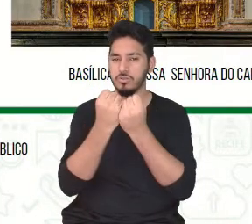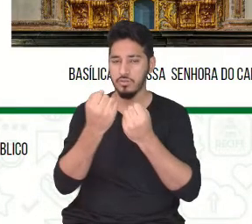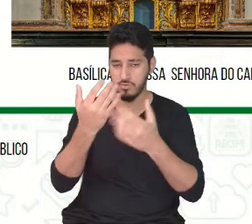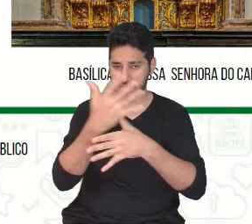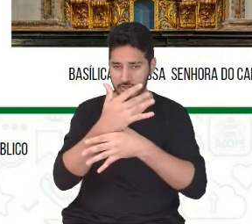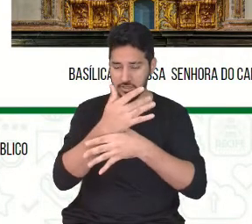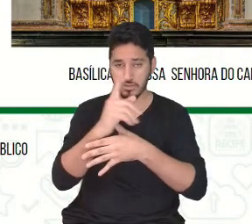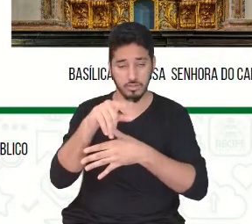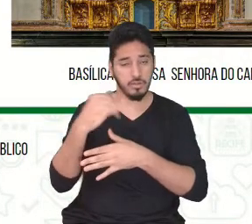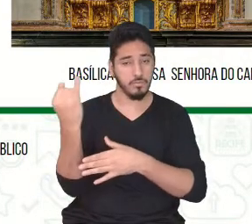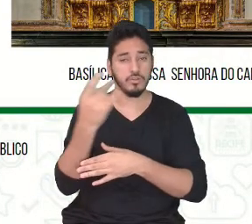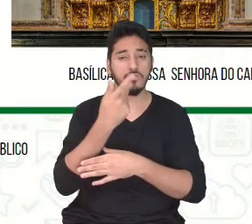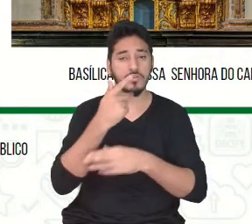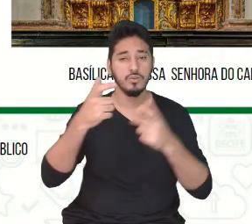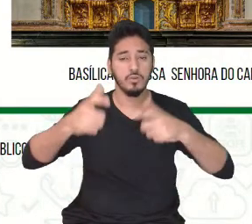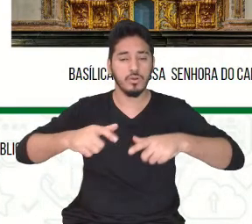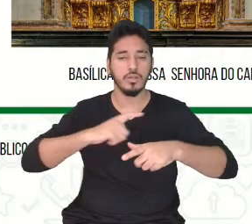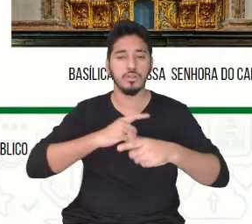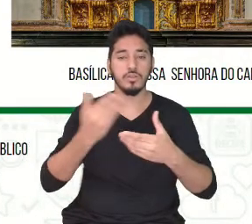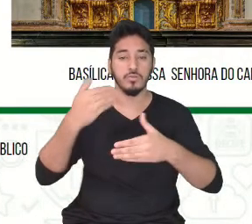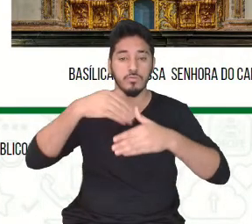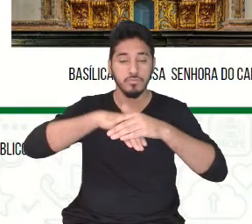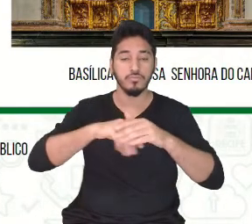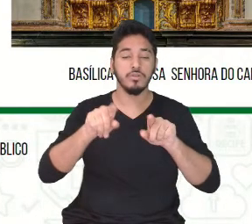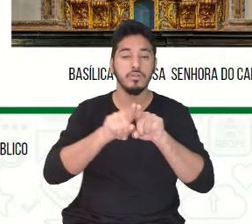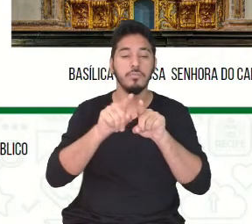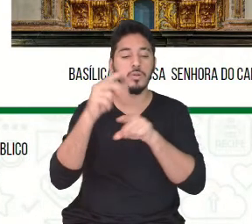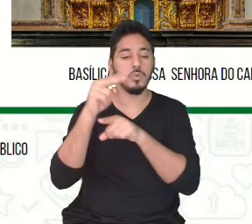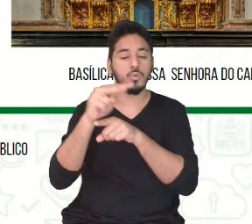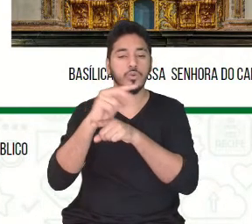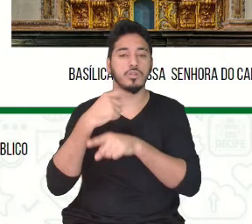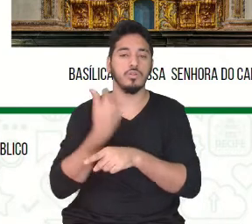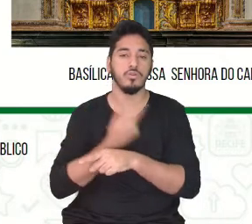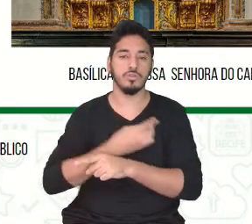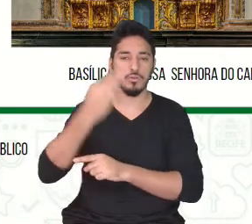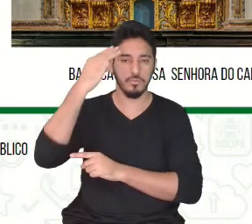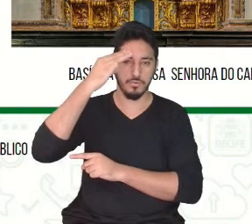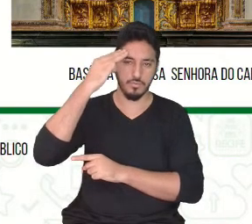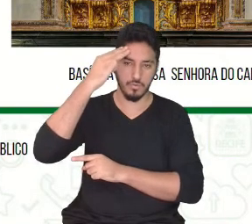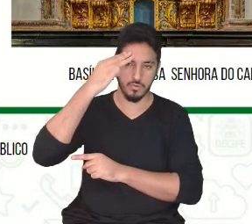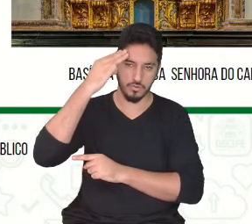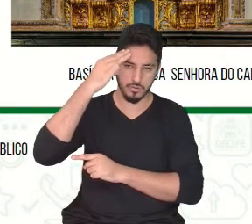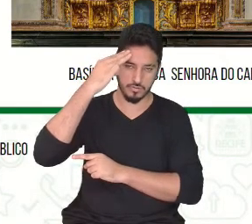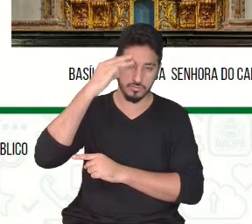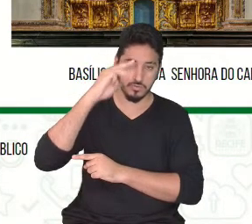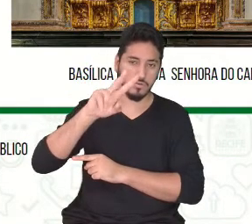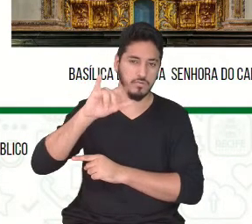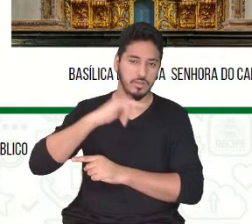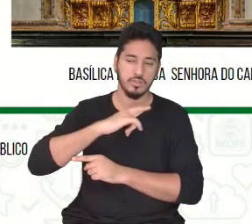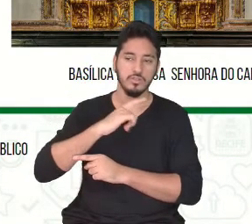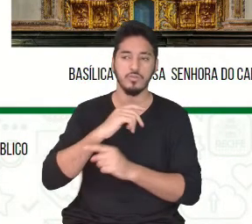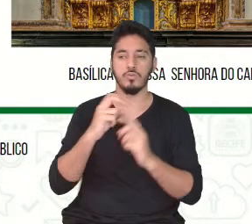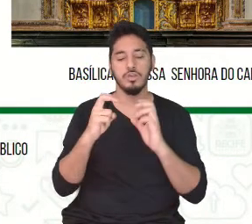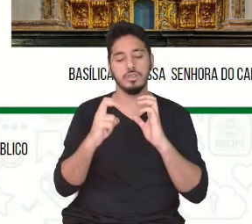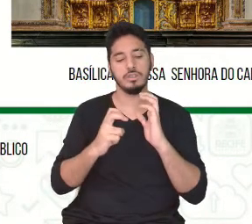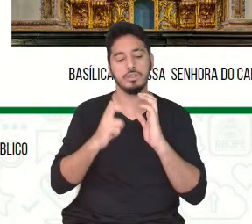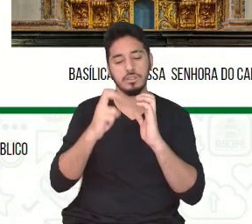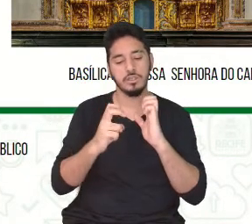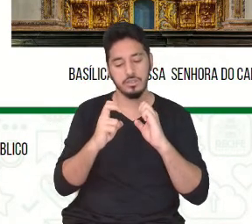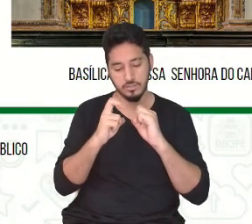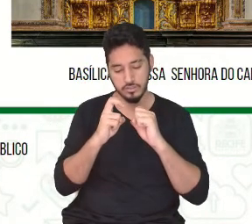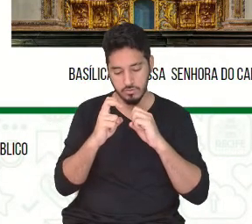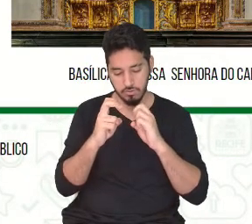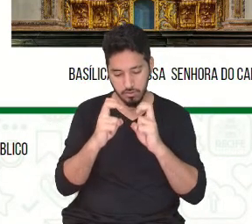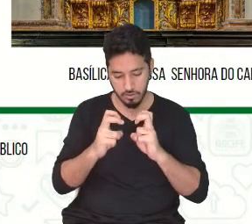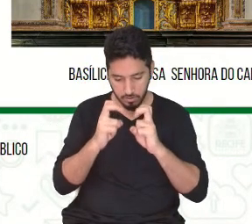cidade, é importante falar de locais que guardam e resguardam a nossa memória. Vai desde uma estação central de metrô,